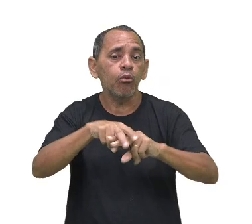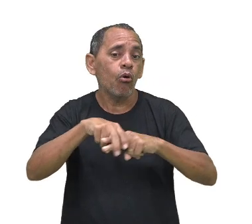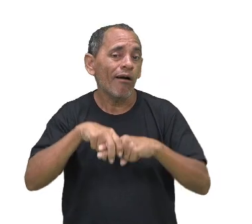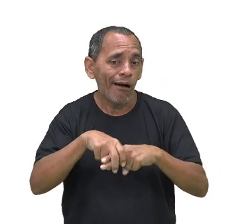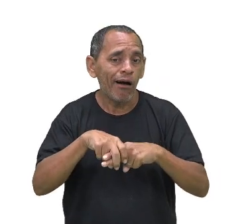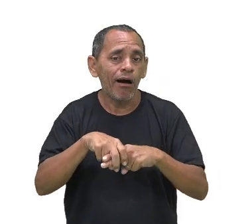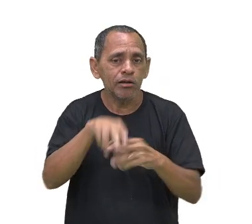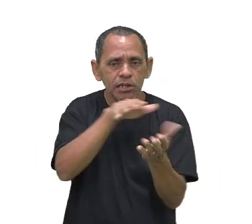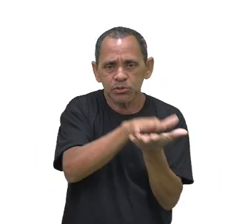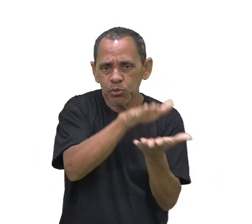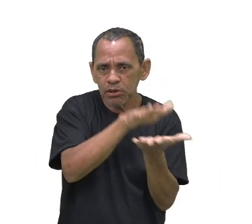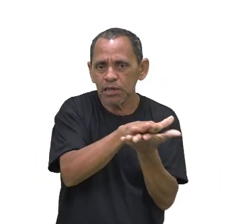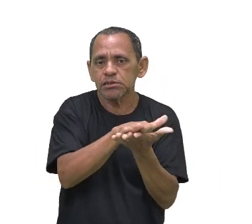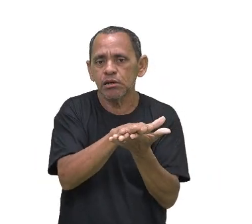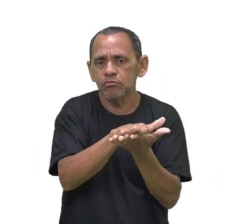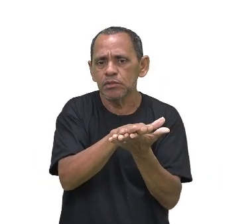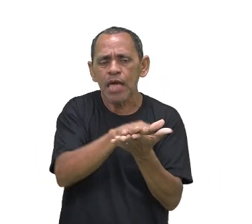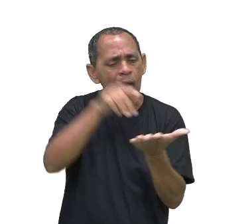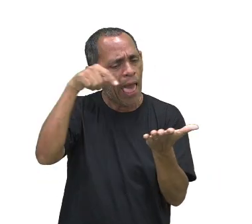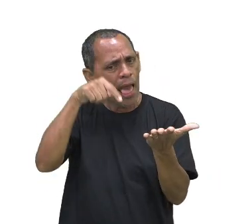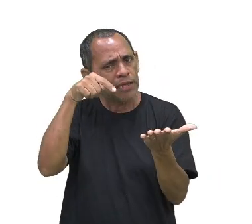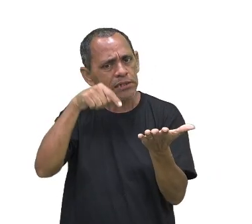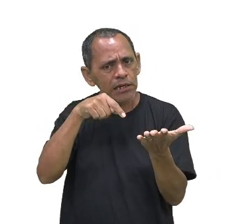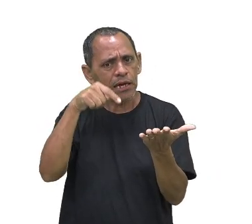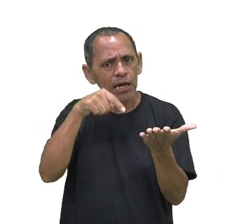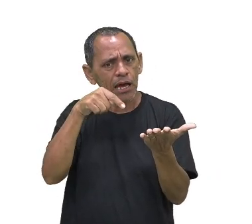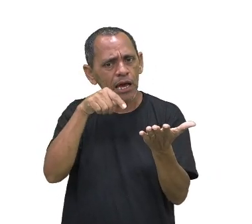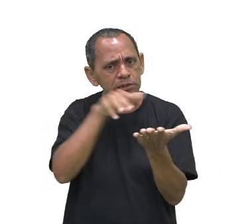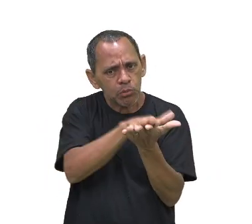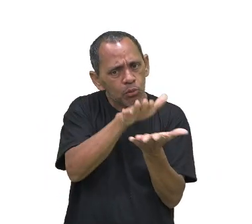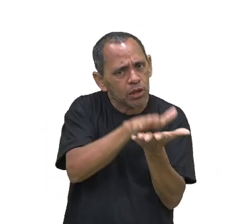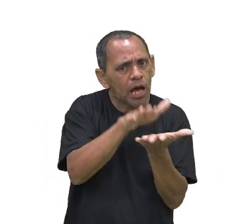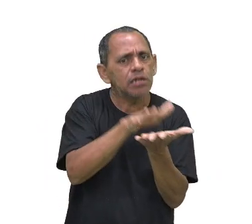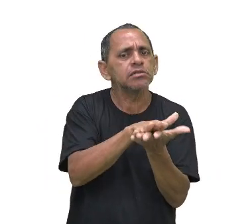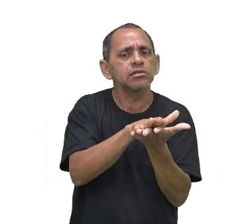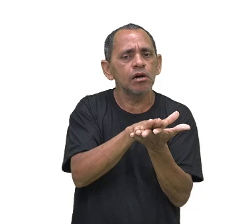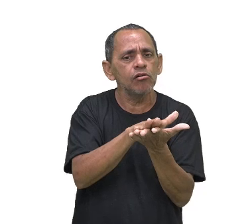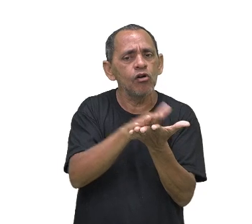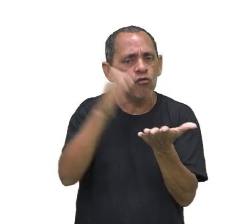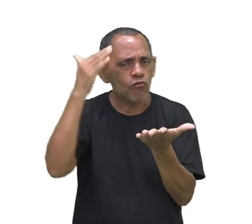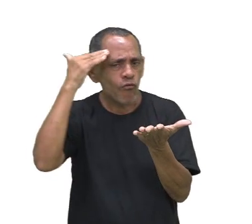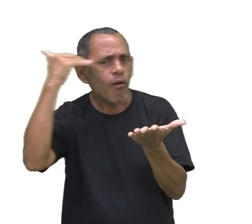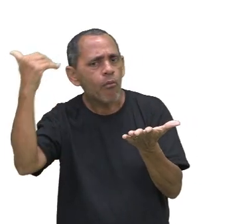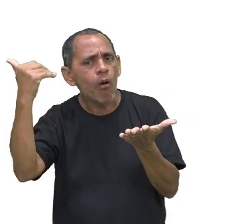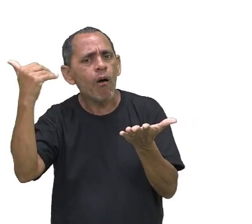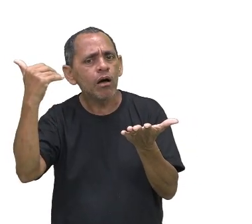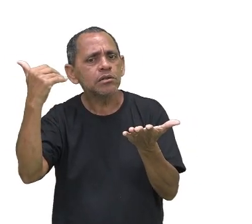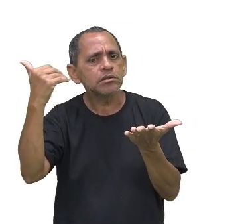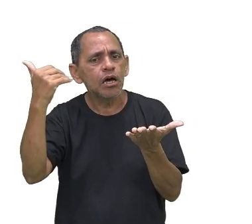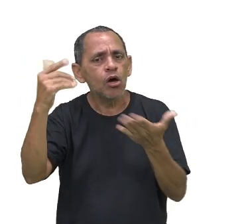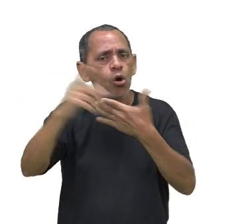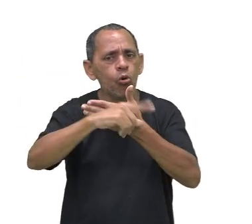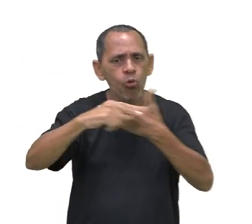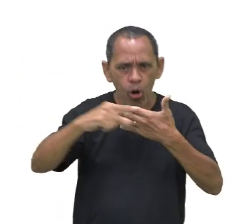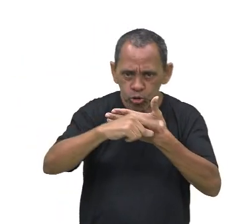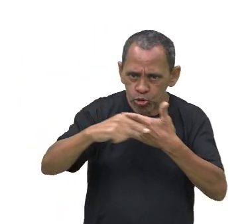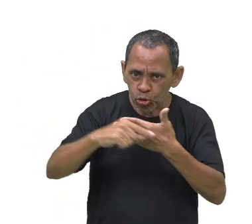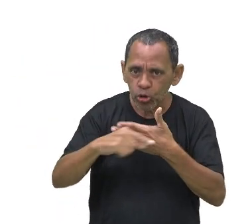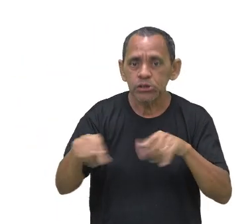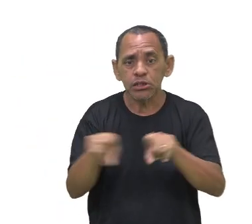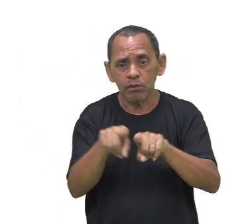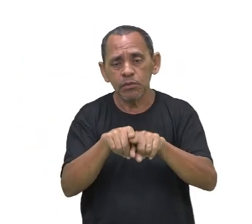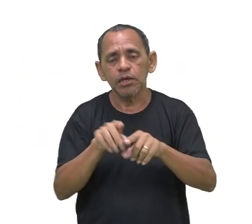Foi ela que deixou ele famoso e ela também, a obra, ficou muito famosa. Mas o que